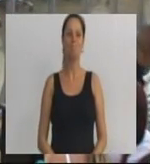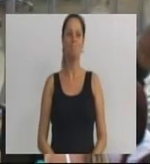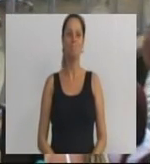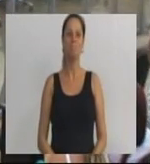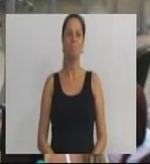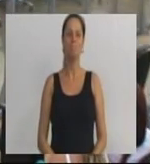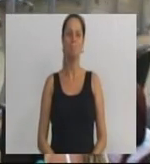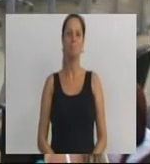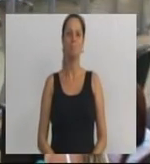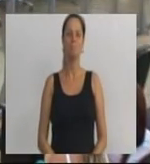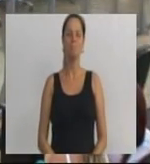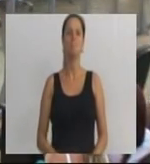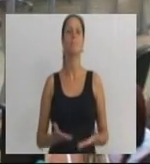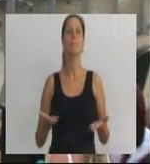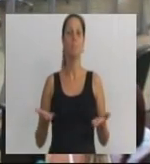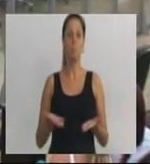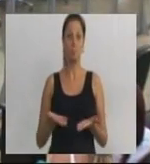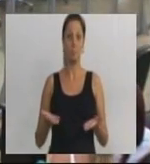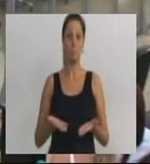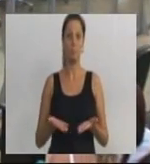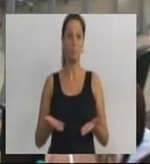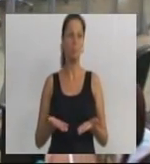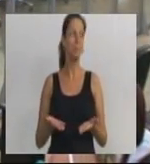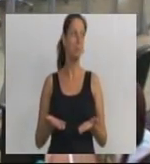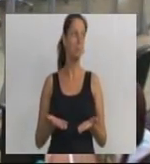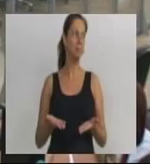Na sequência, ouvimos